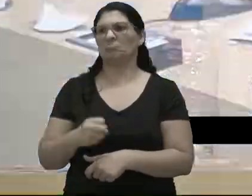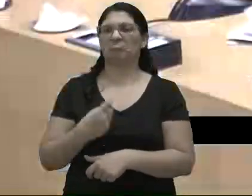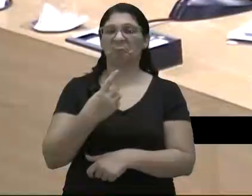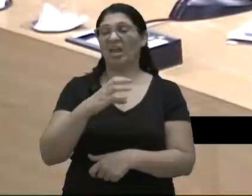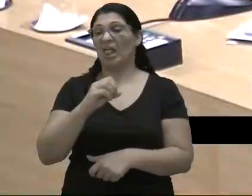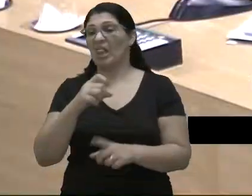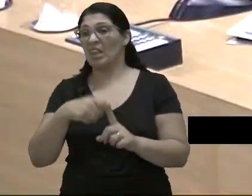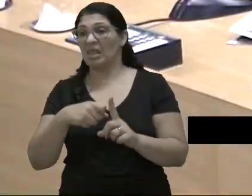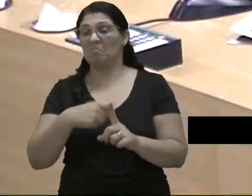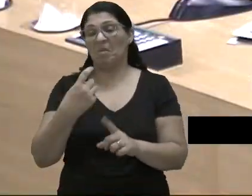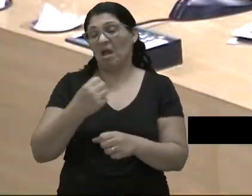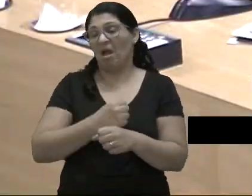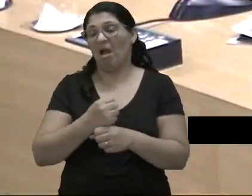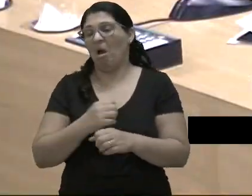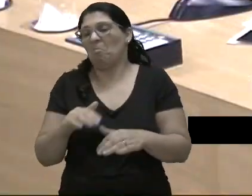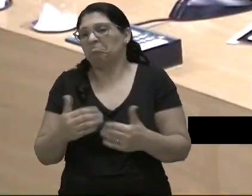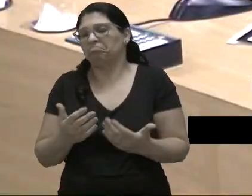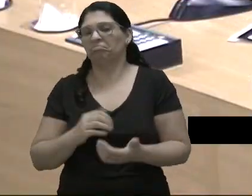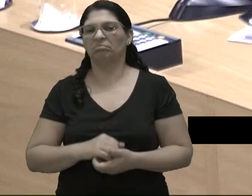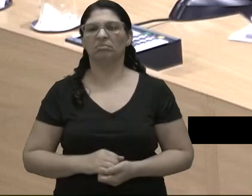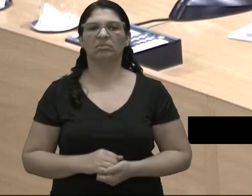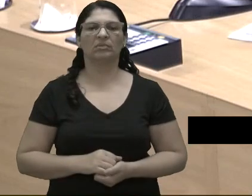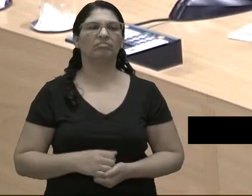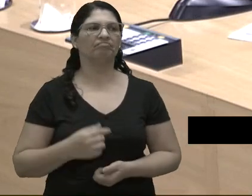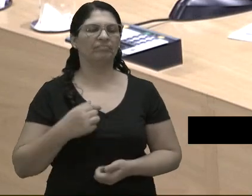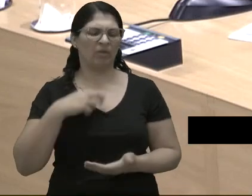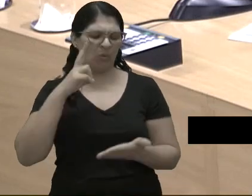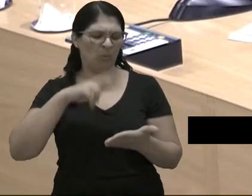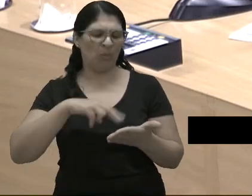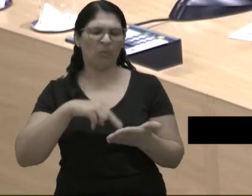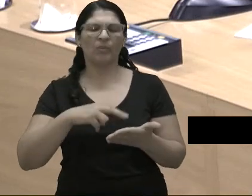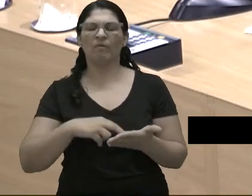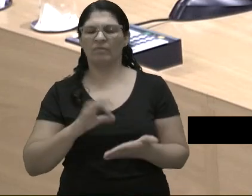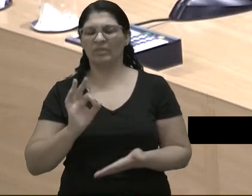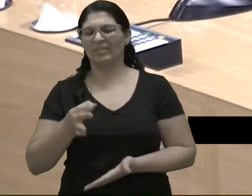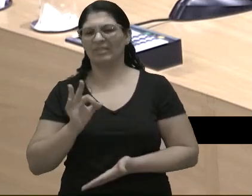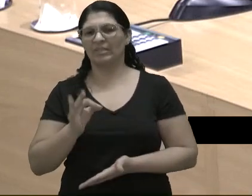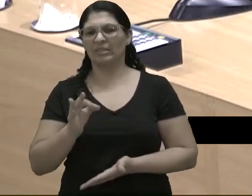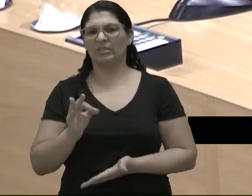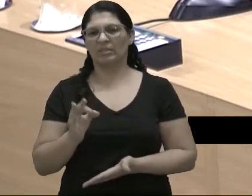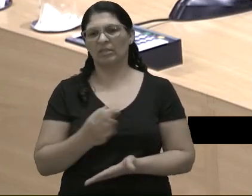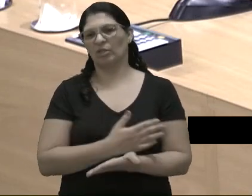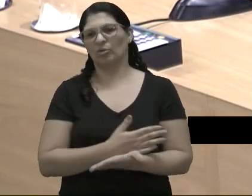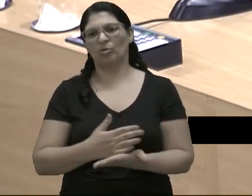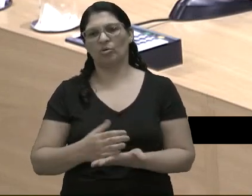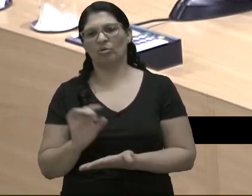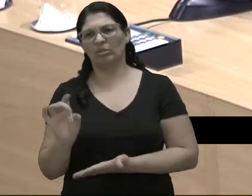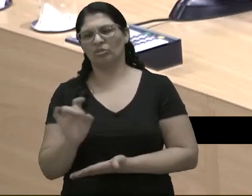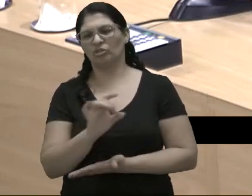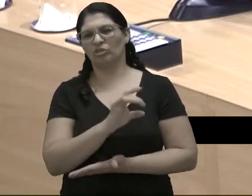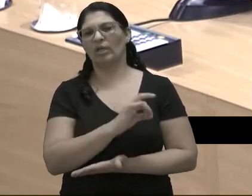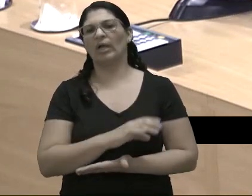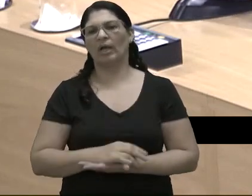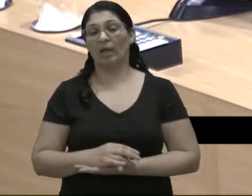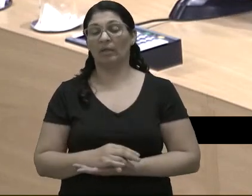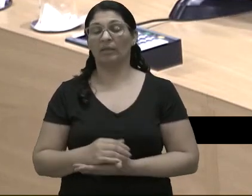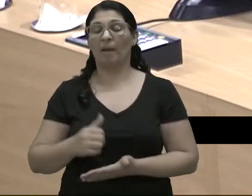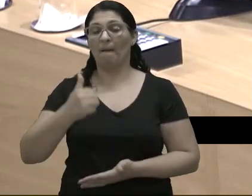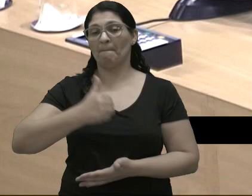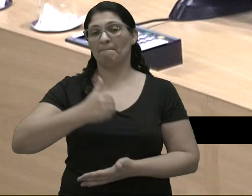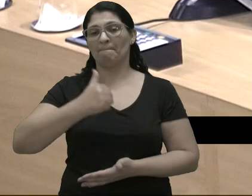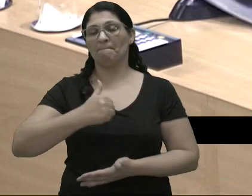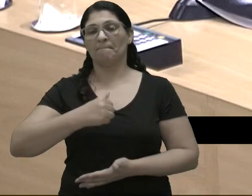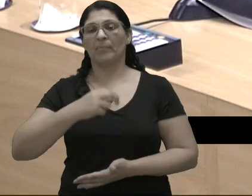tempo? Só vou verificar aqui certinho no início de cada unidade. Primeiro a gente começou com a UPA Santa Helena, sim,